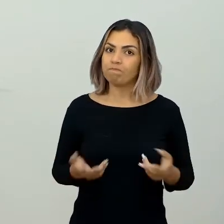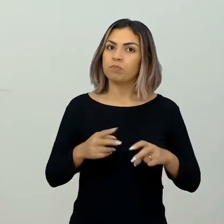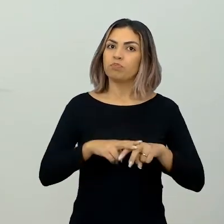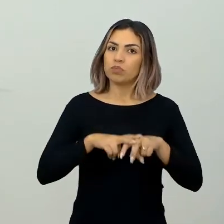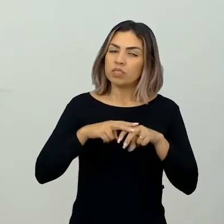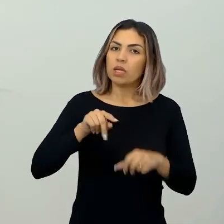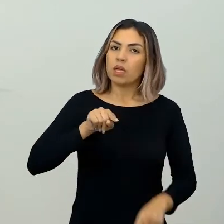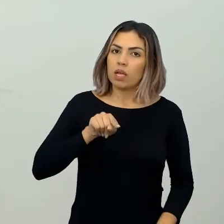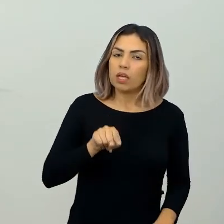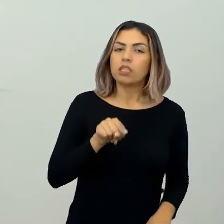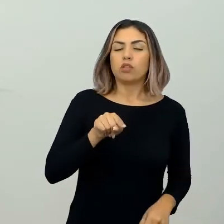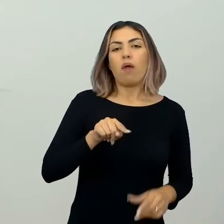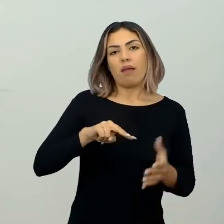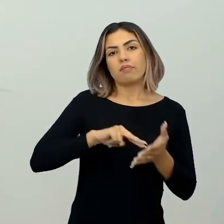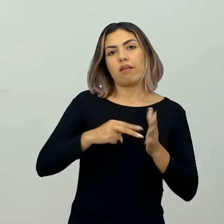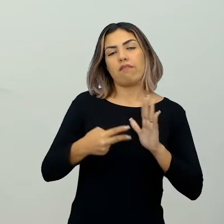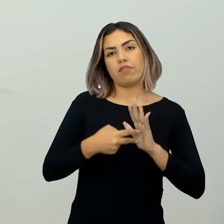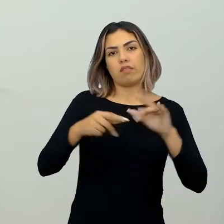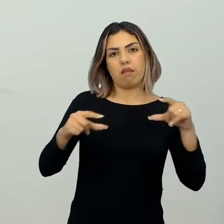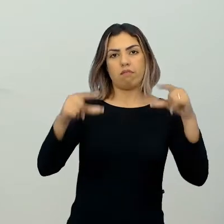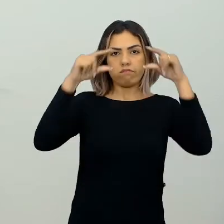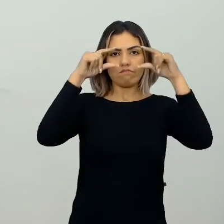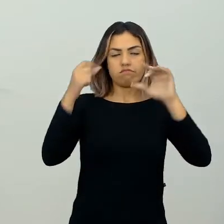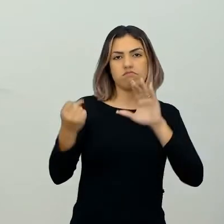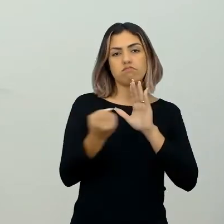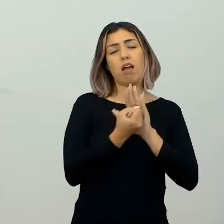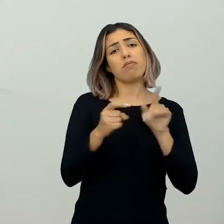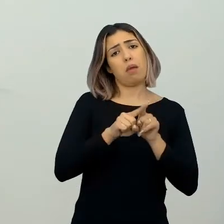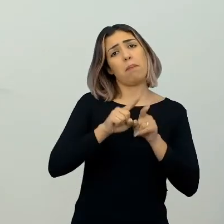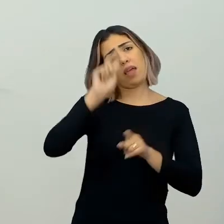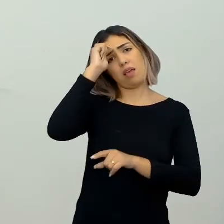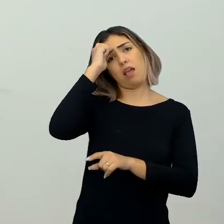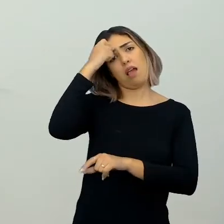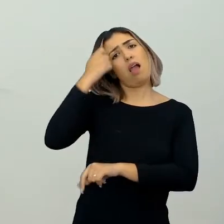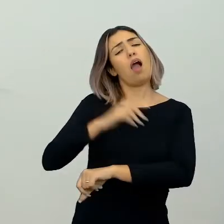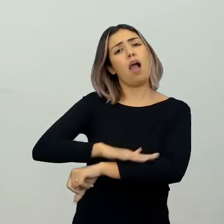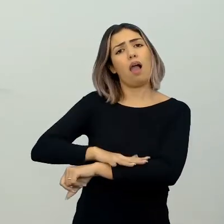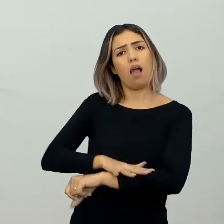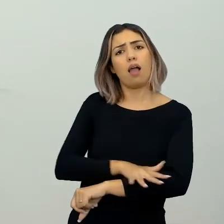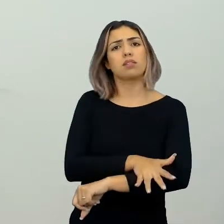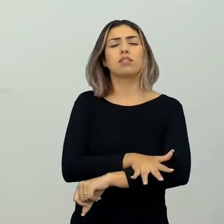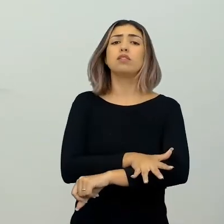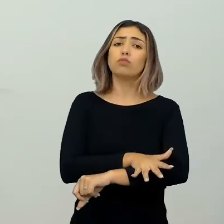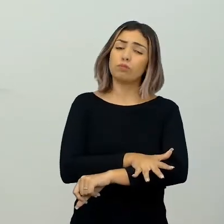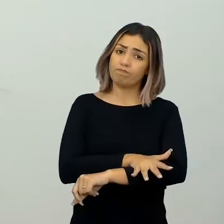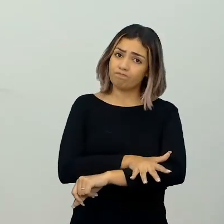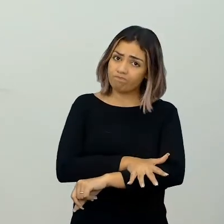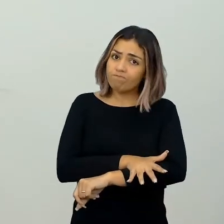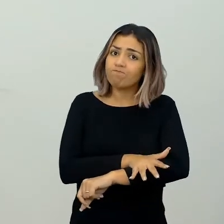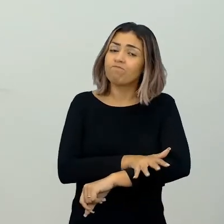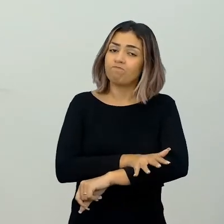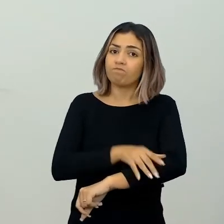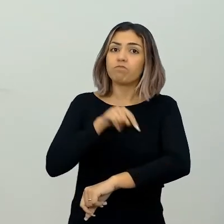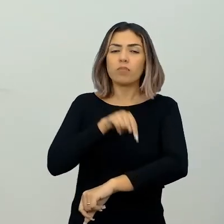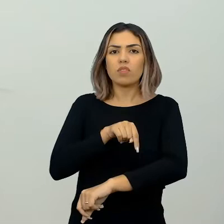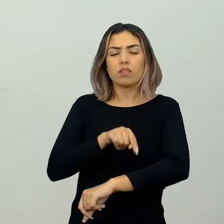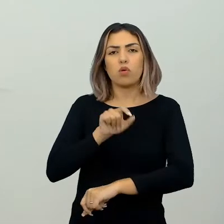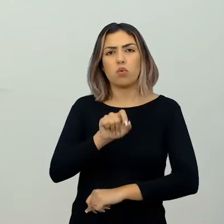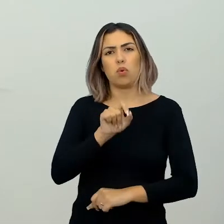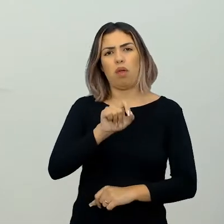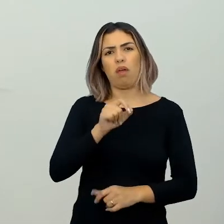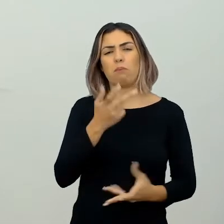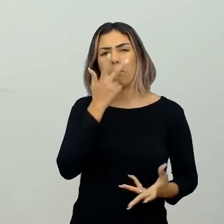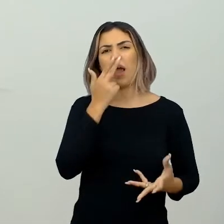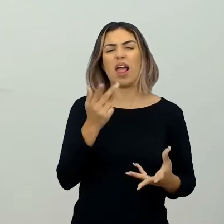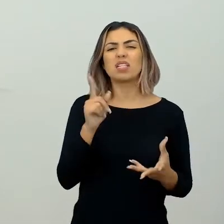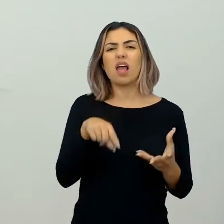mecanismos de estigmatização, e daí que a gente fala do racismo também. O racismo é uma ideia que é totalmente fantasiosa, mas